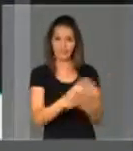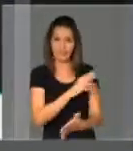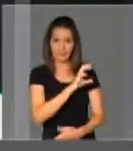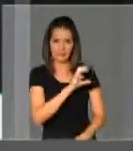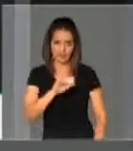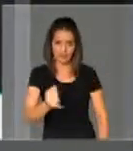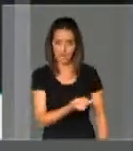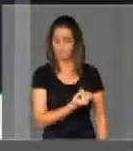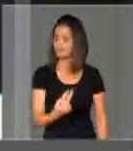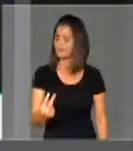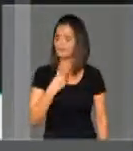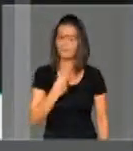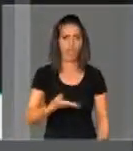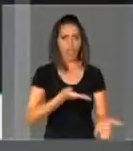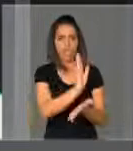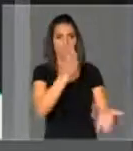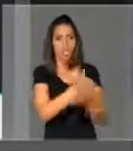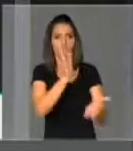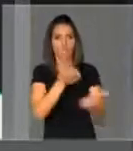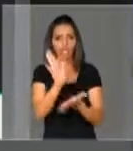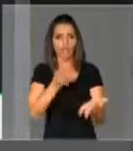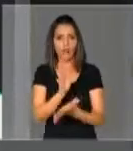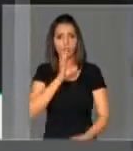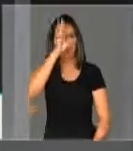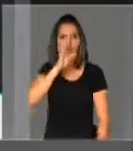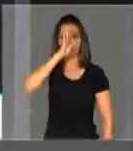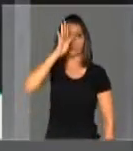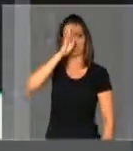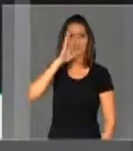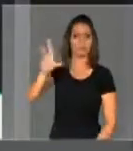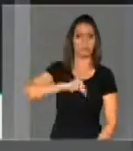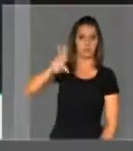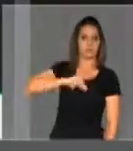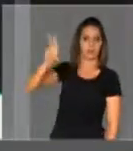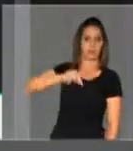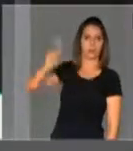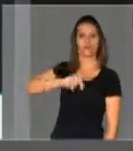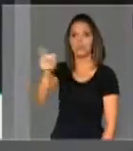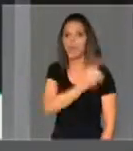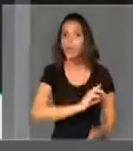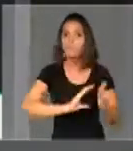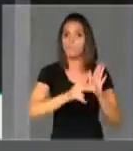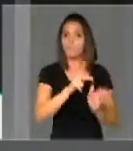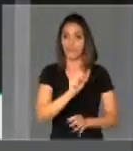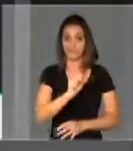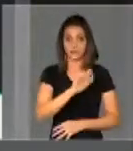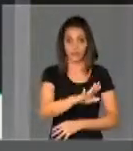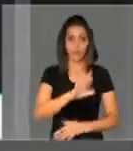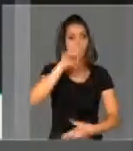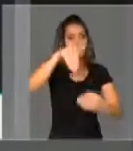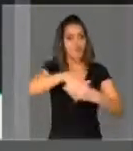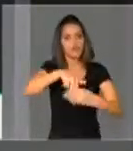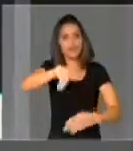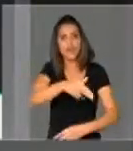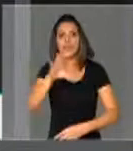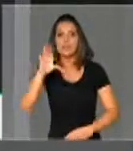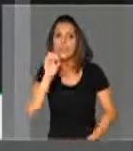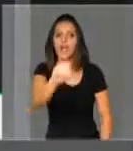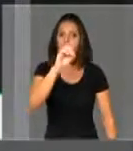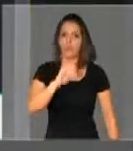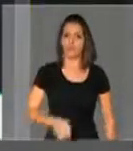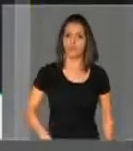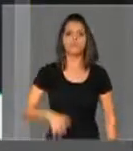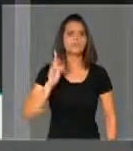de Justiça. Votamos no escuro, mas nós do PSB votamos não. E vamos votar